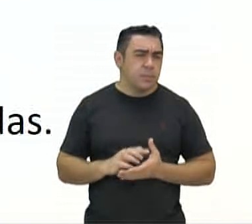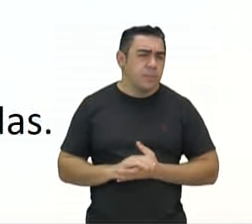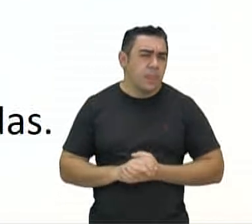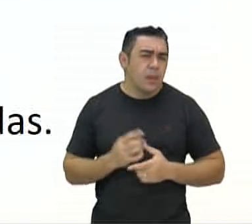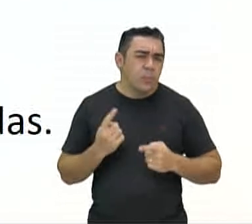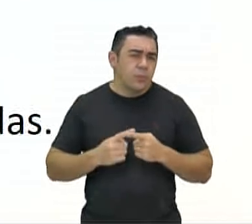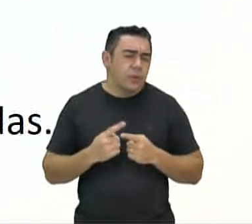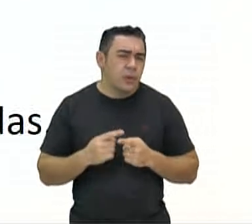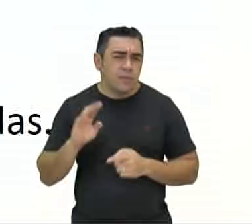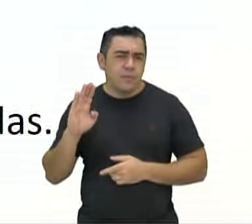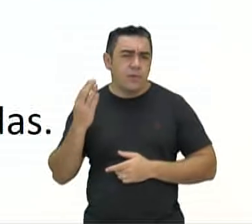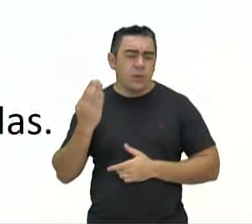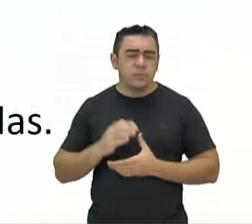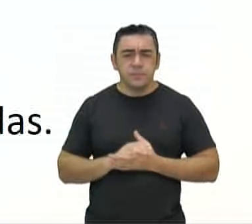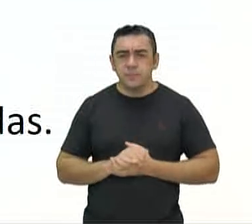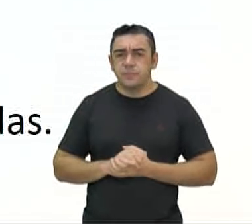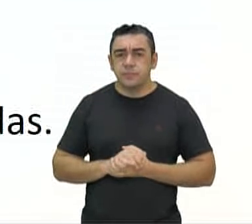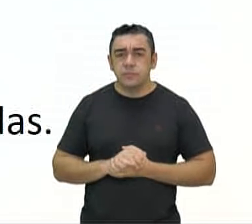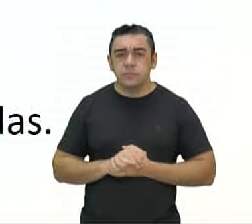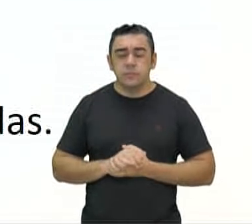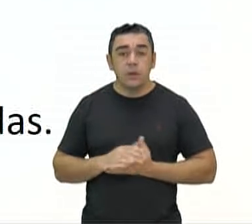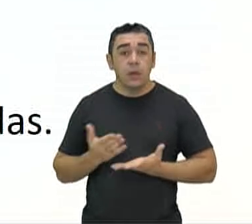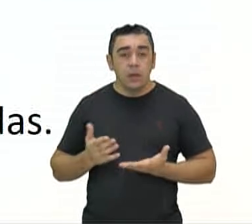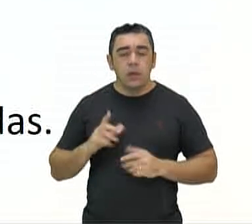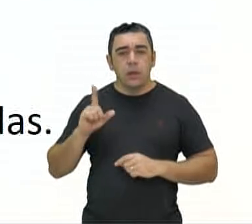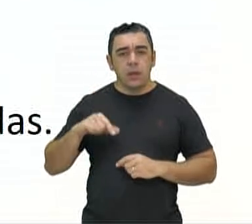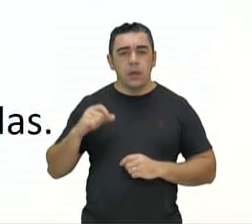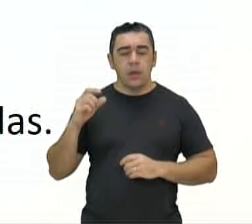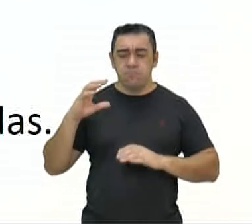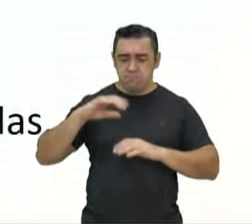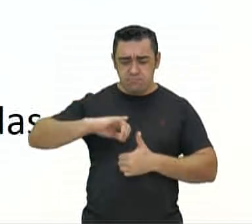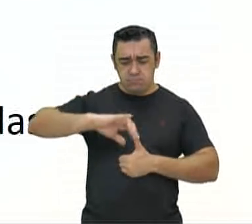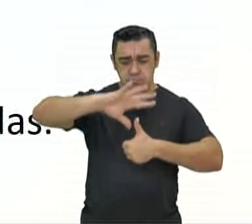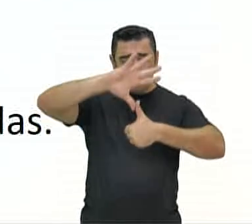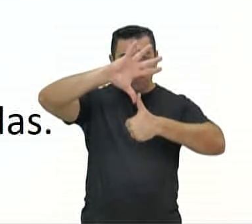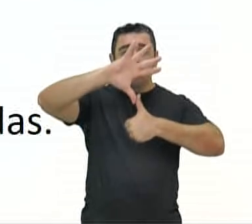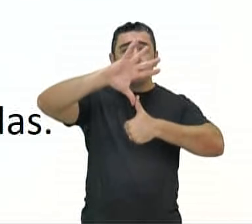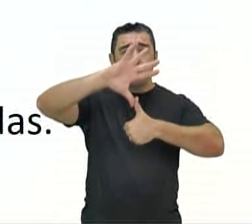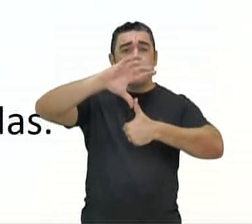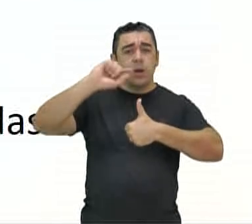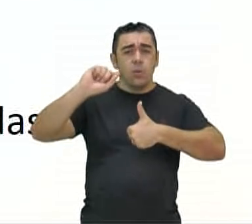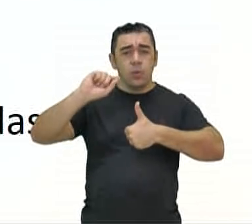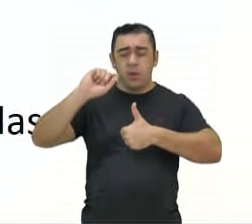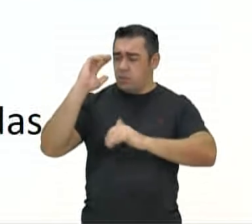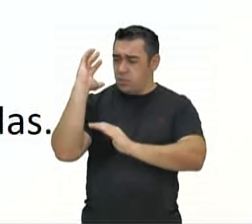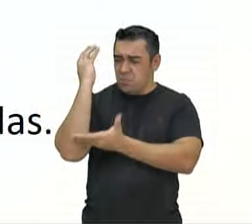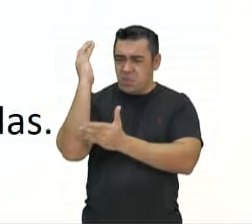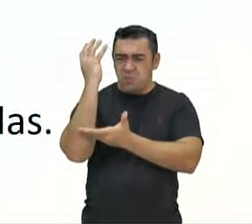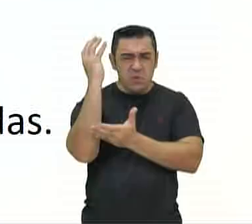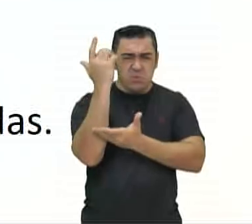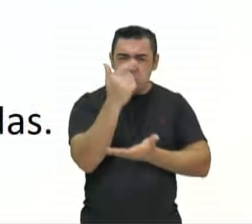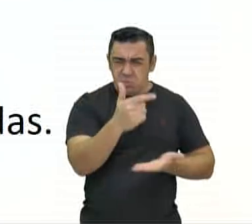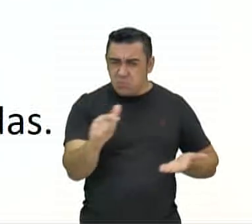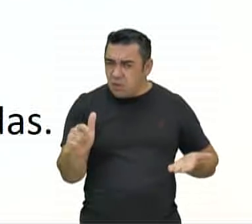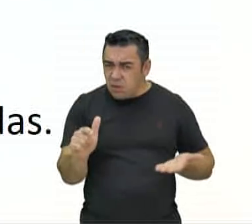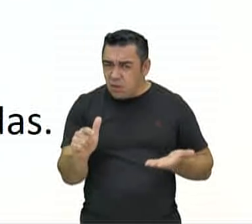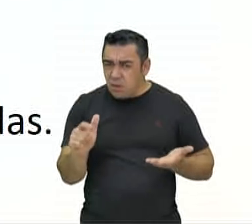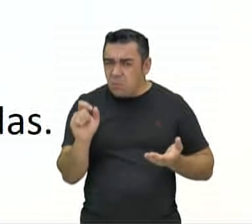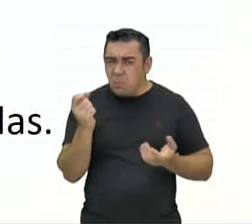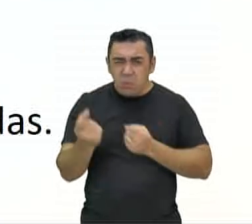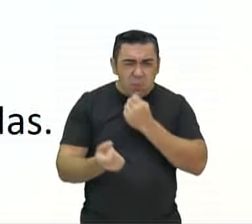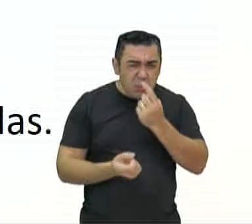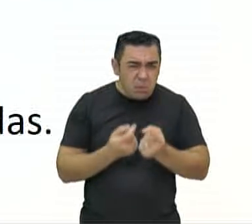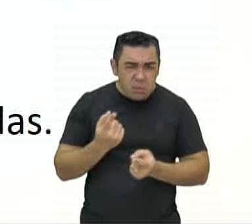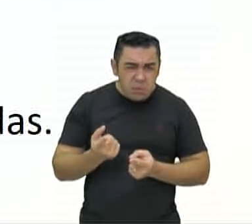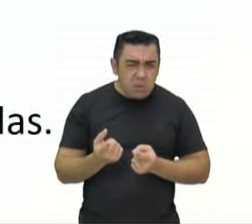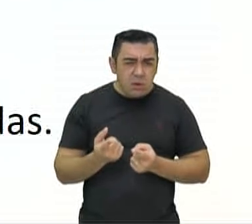letra B é falsa, professor? Olha lá. O desmatamento na América do Norte é pouco significativo por não haver florestas equatorial ou